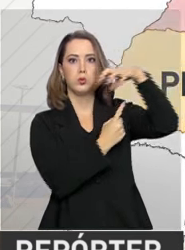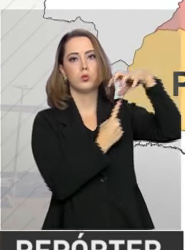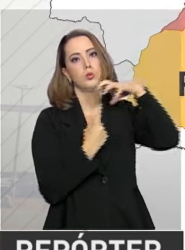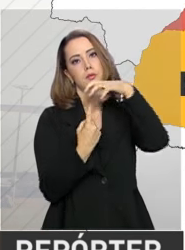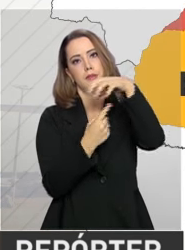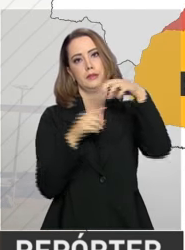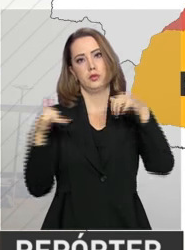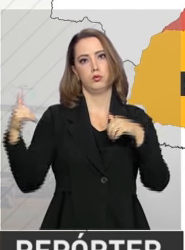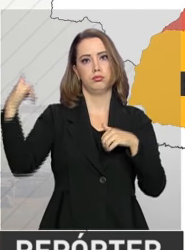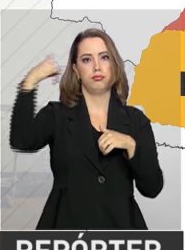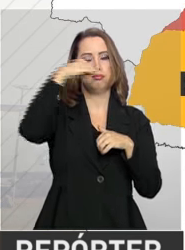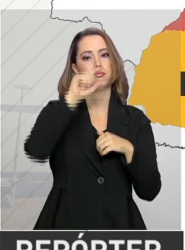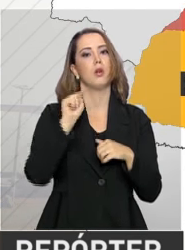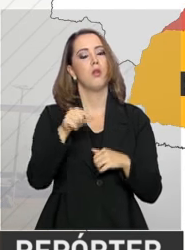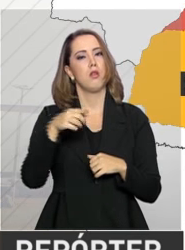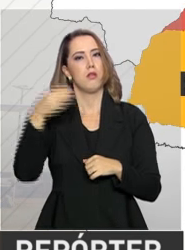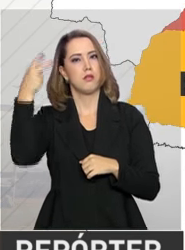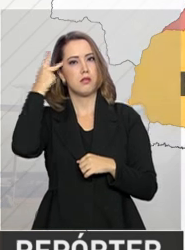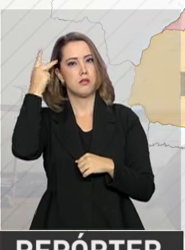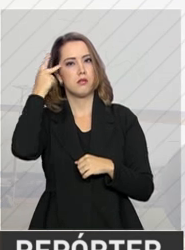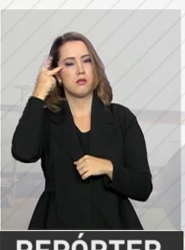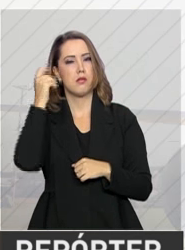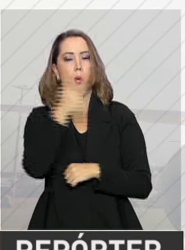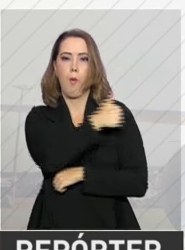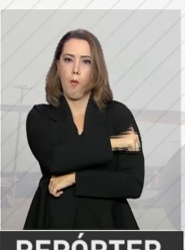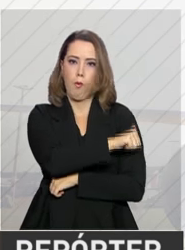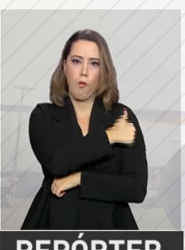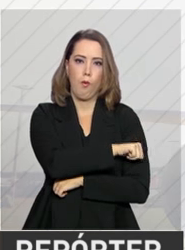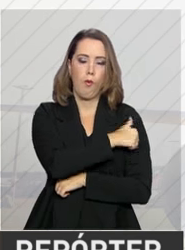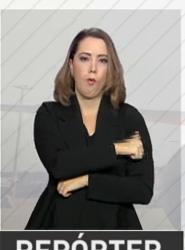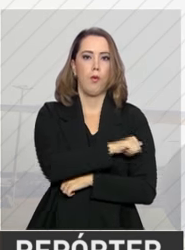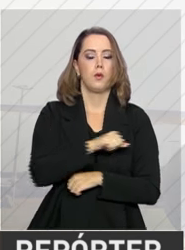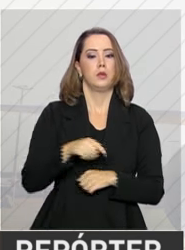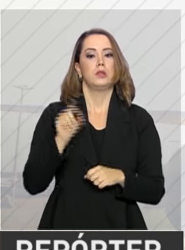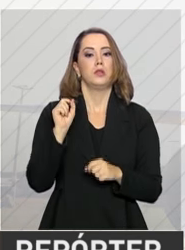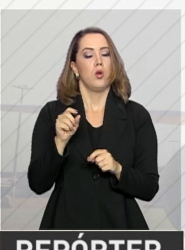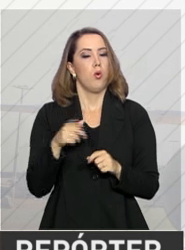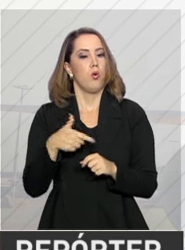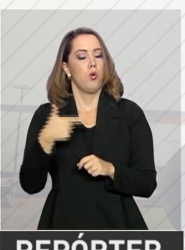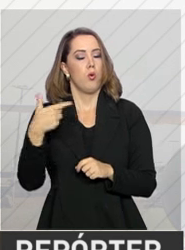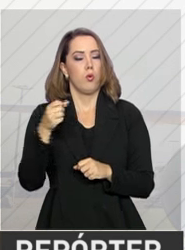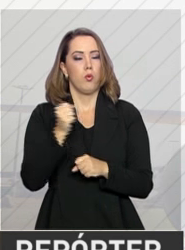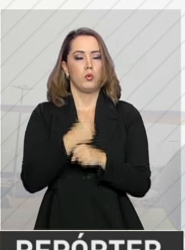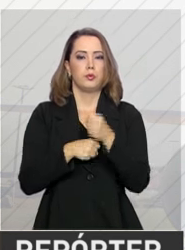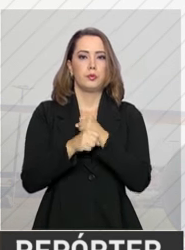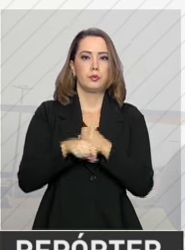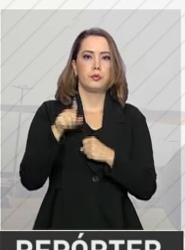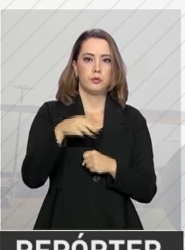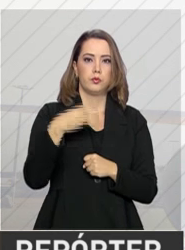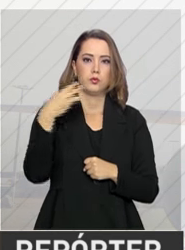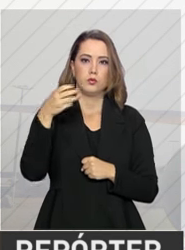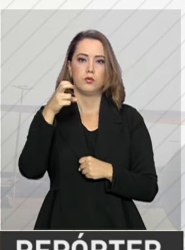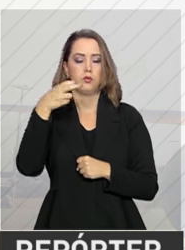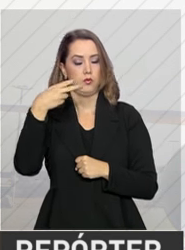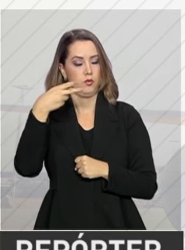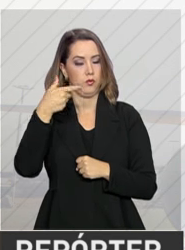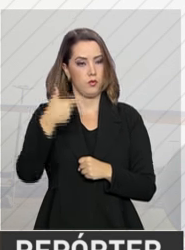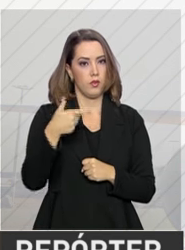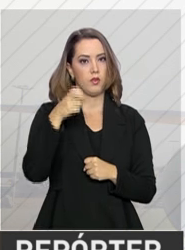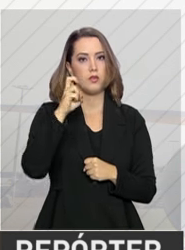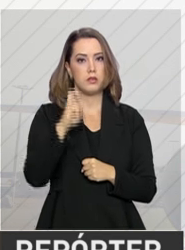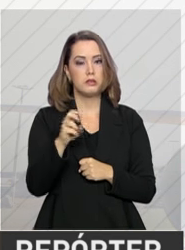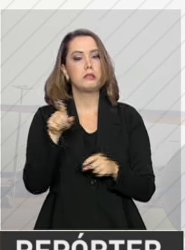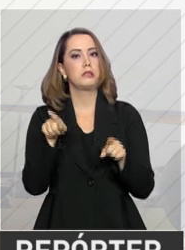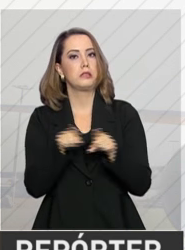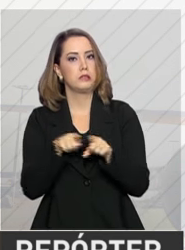seguido do rio de janeiro e paraná em 2015 foram registrados no país 325 casos e